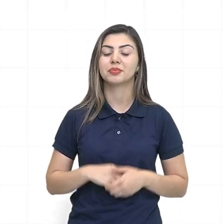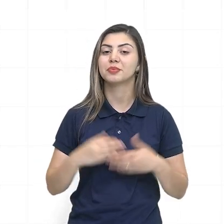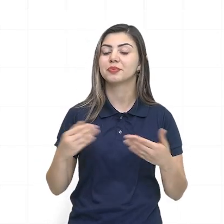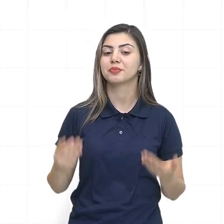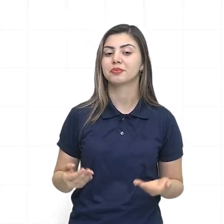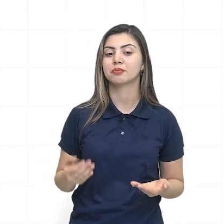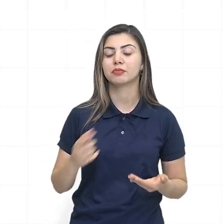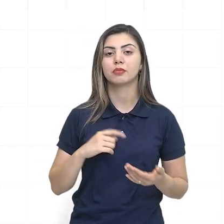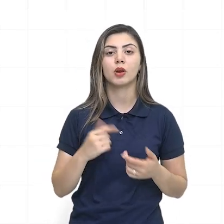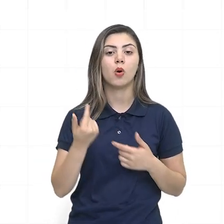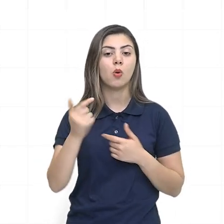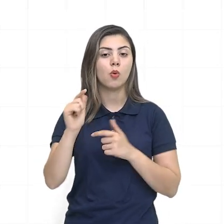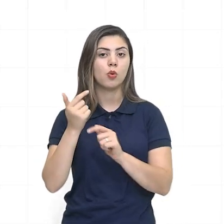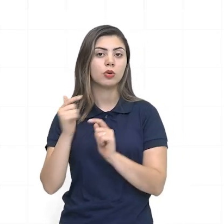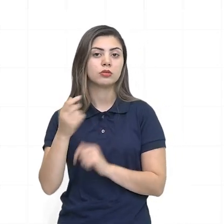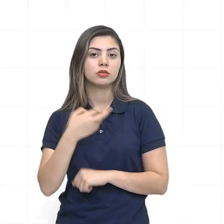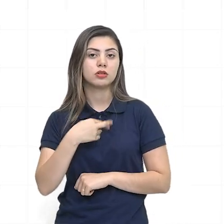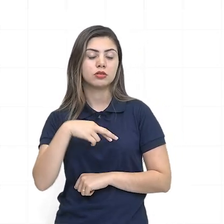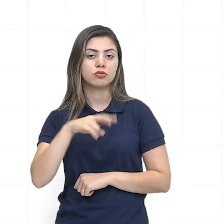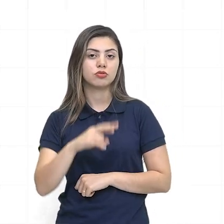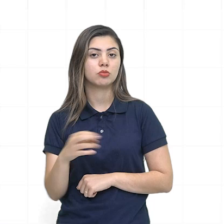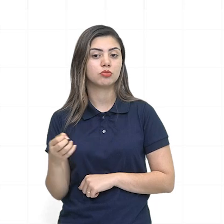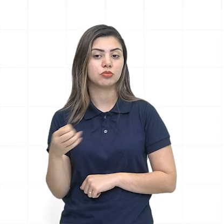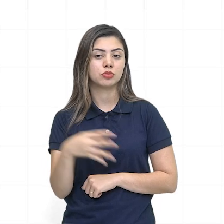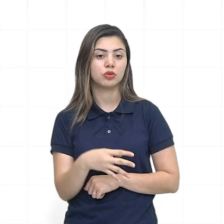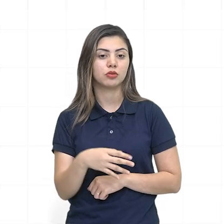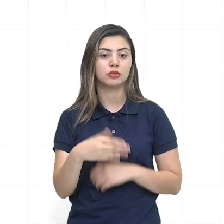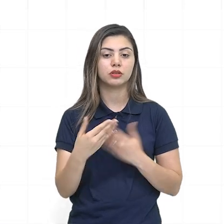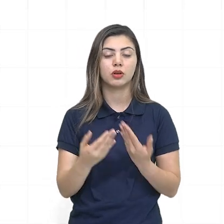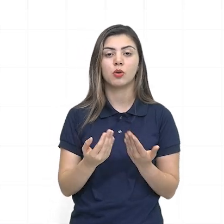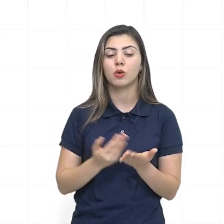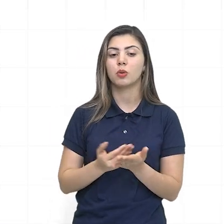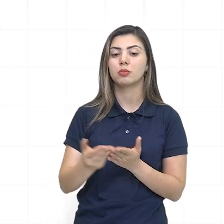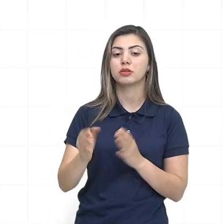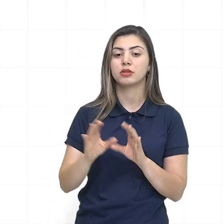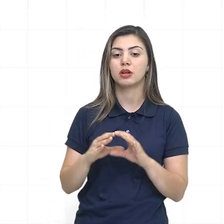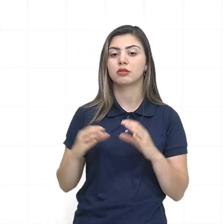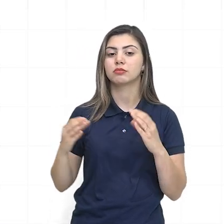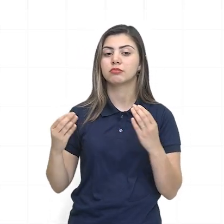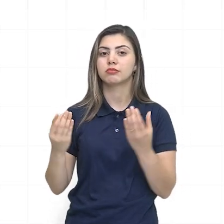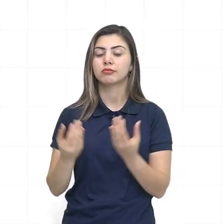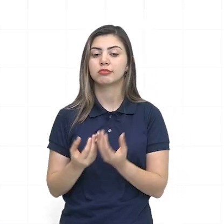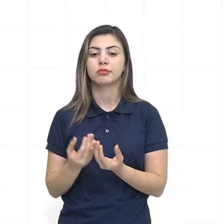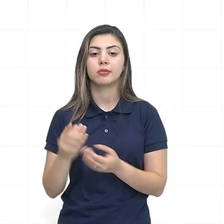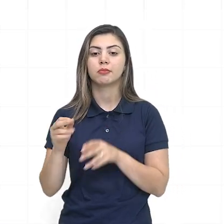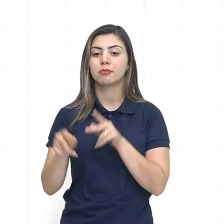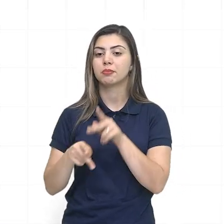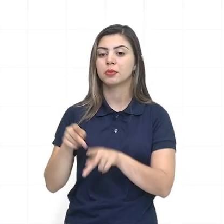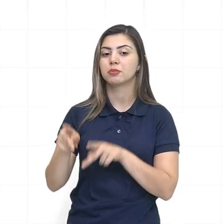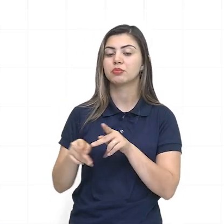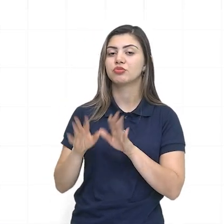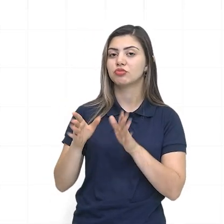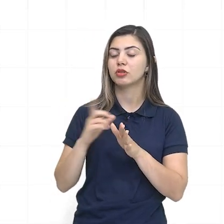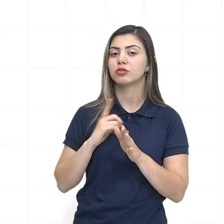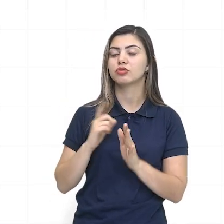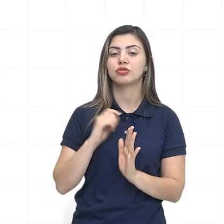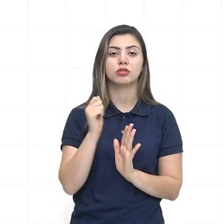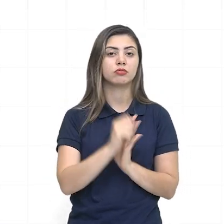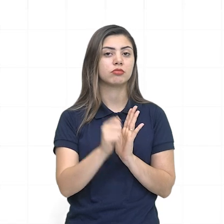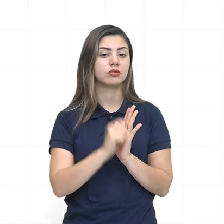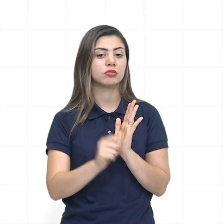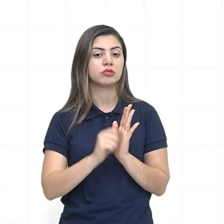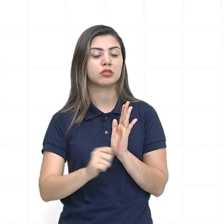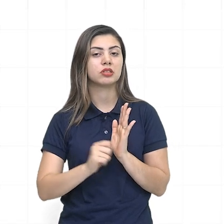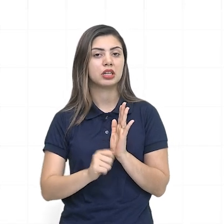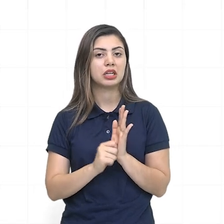Outras religiões, essas mais novas, surgiram em civilizações que já possuíam uma escrita